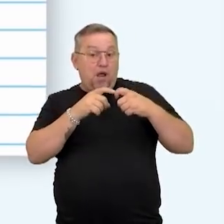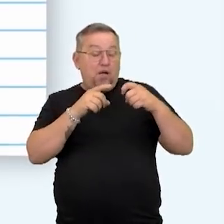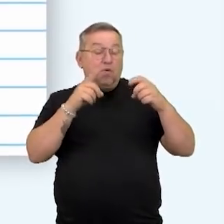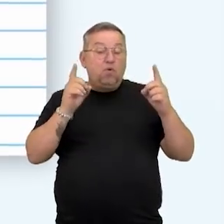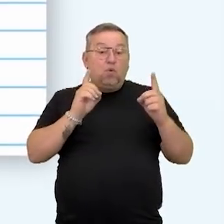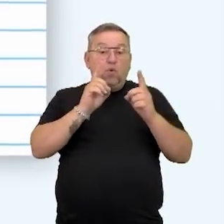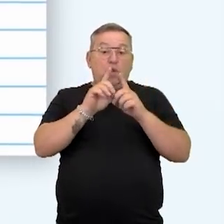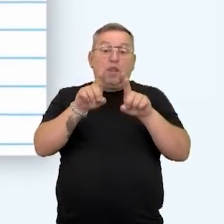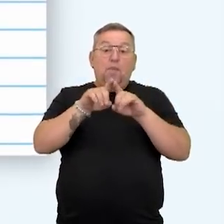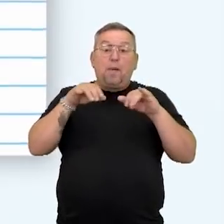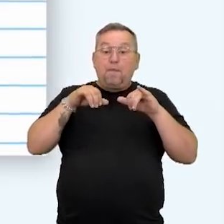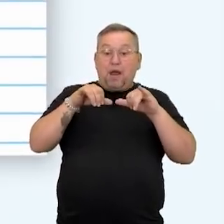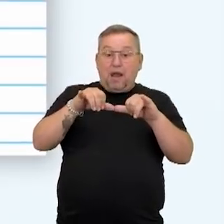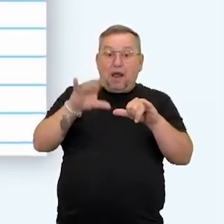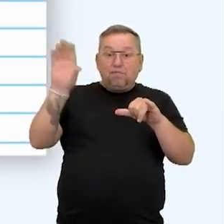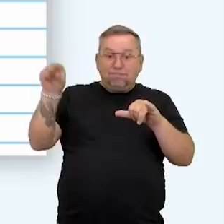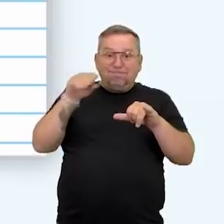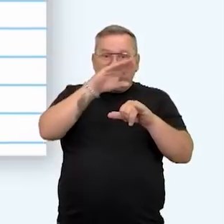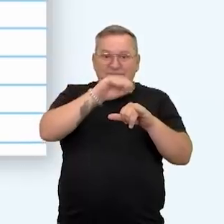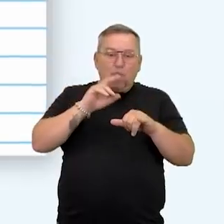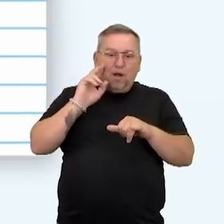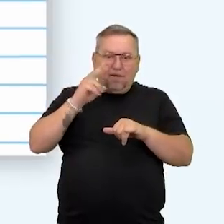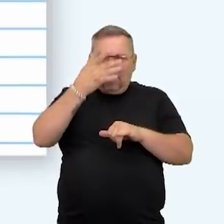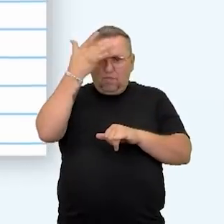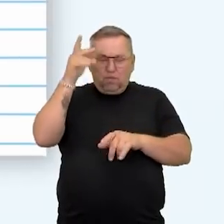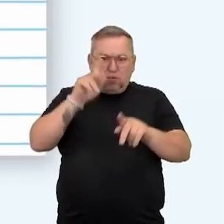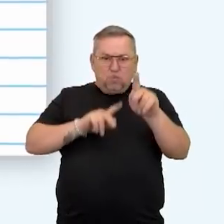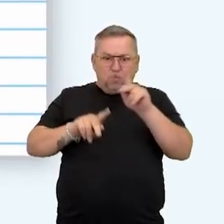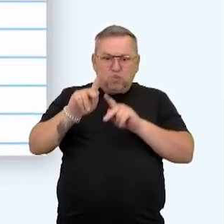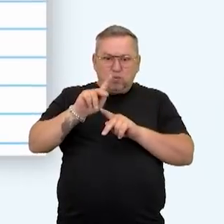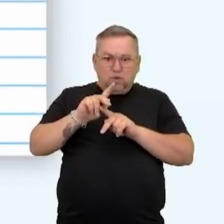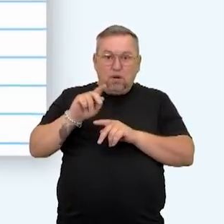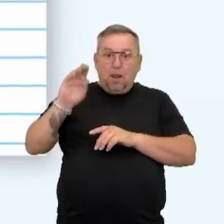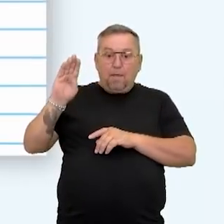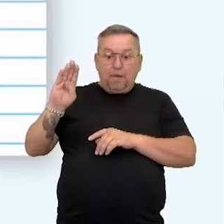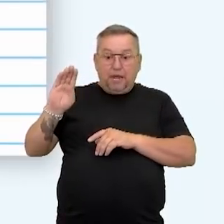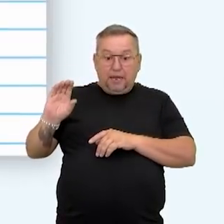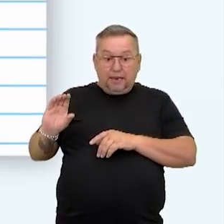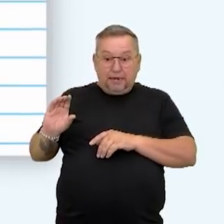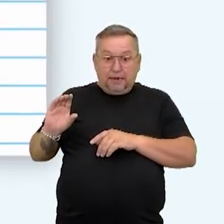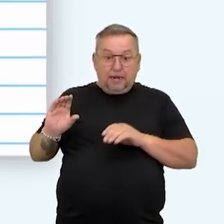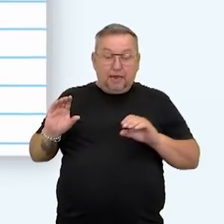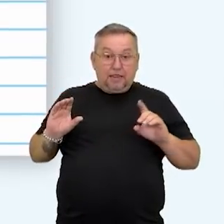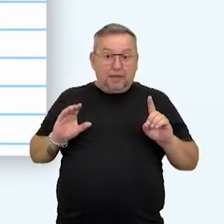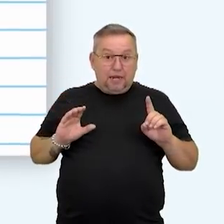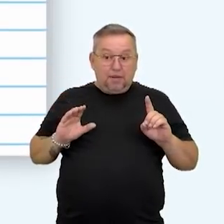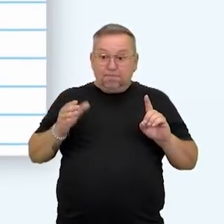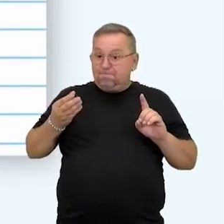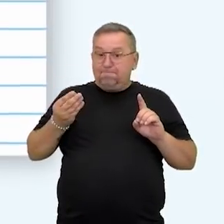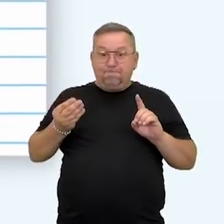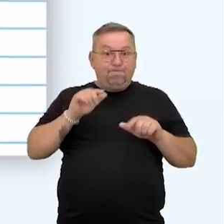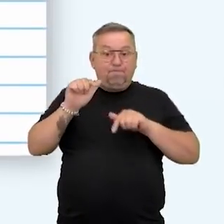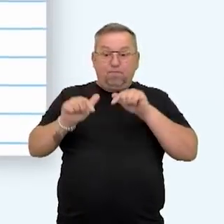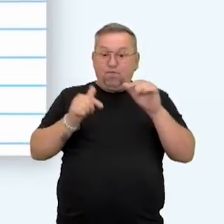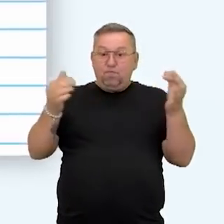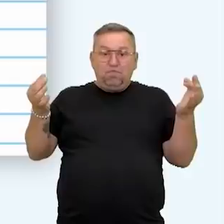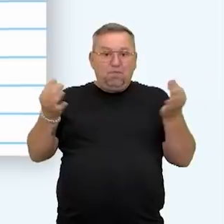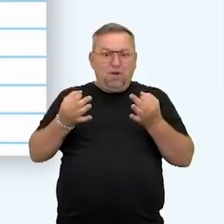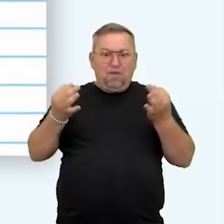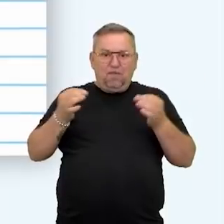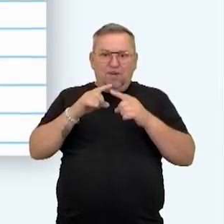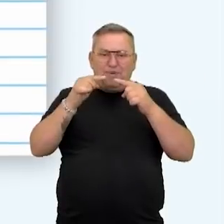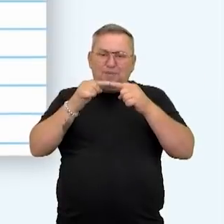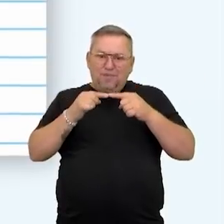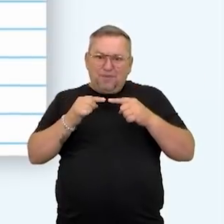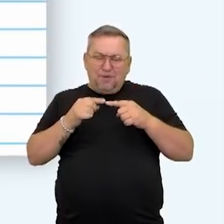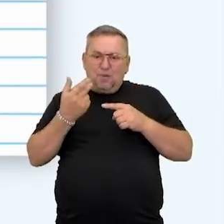e supermercados para atender a essa crescente população. As cidades B, C e D não oferecem condições de trabalho ou educação equivalentes